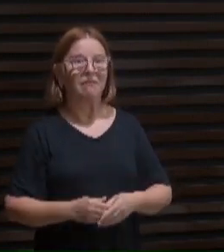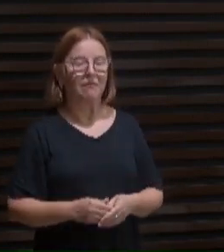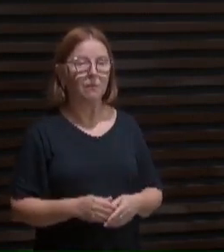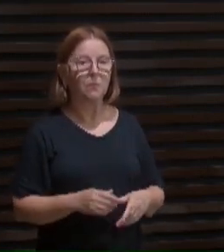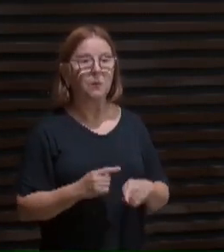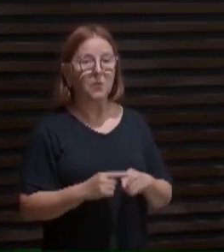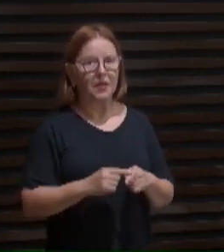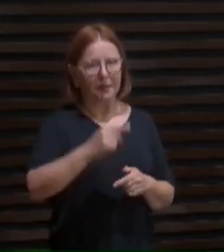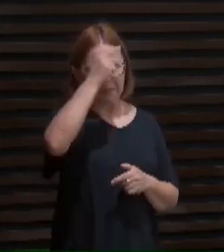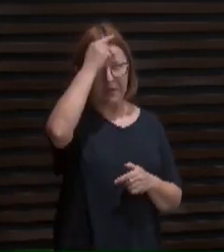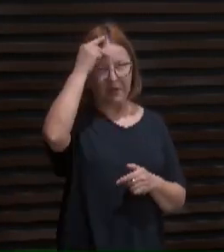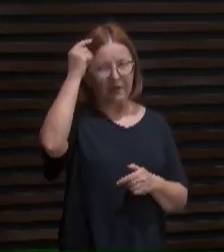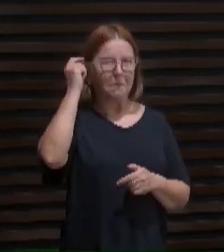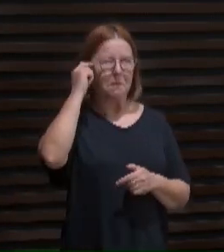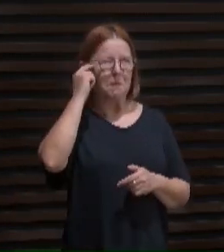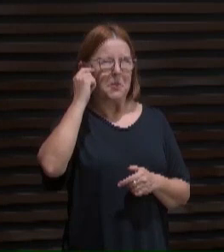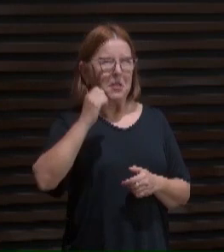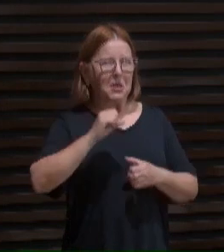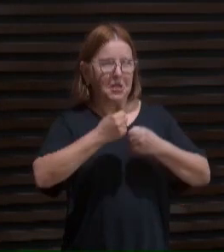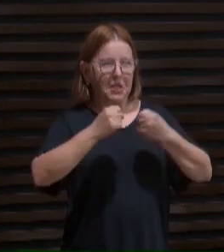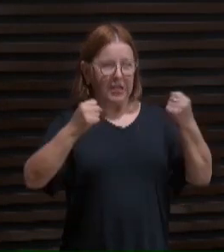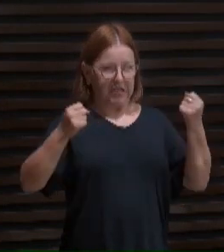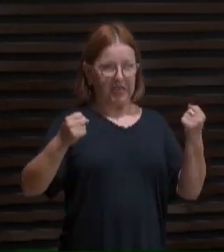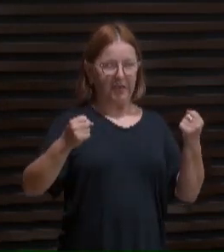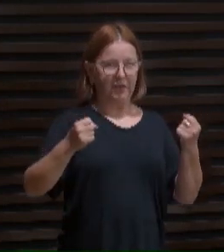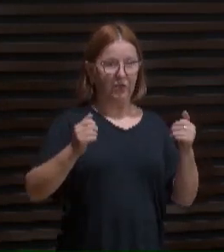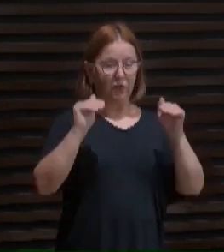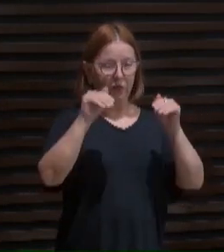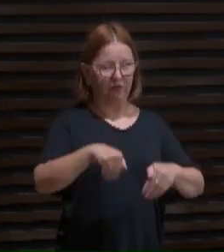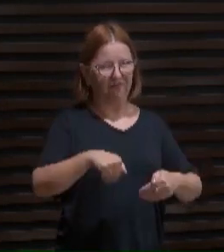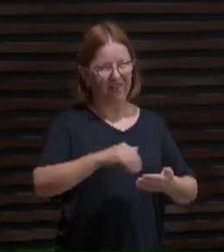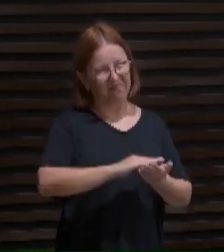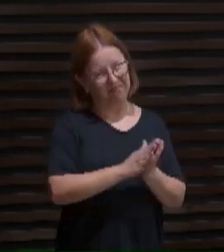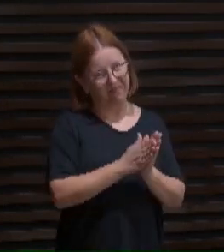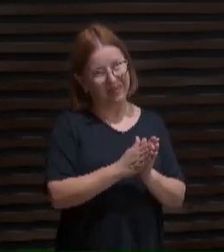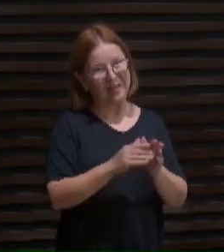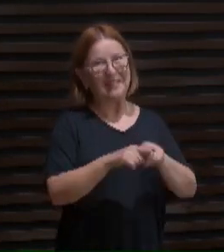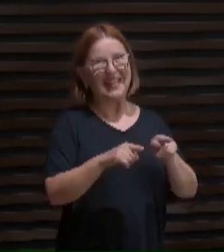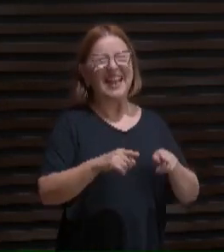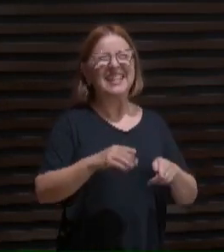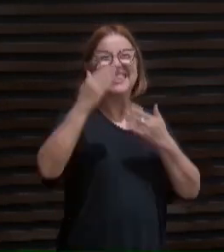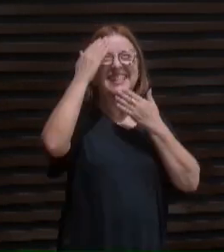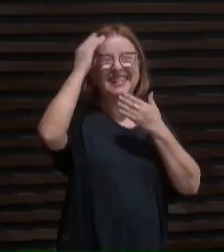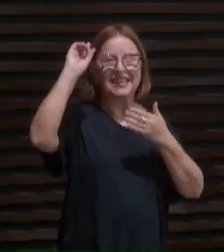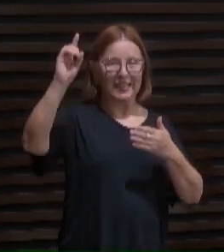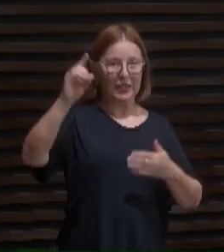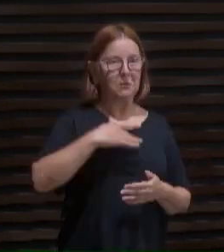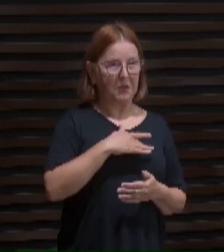grande, o seu fim é a tragédia. Mas graças a Deus, porque Deus é misericordioso e